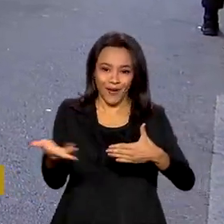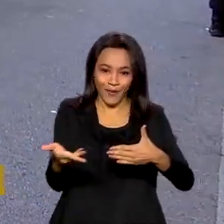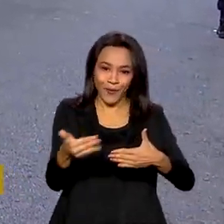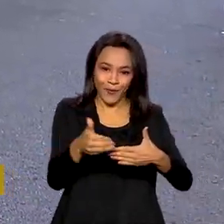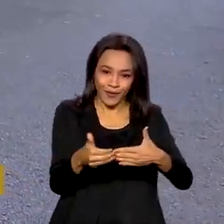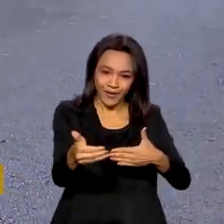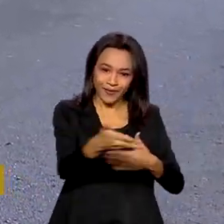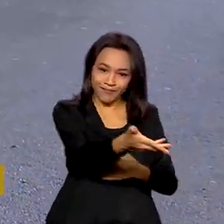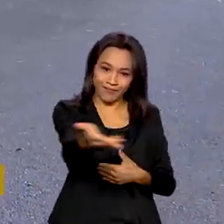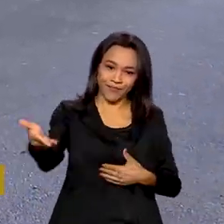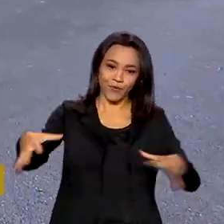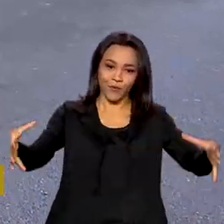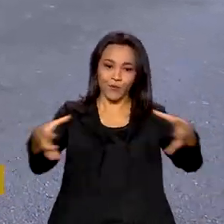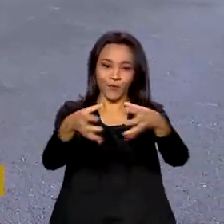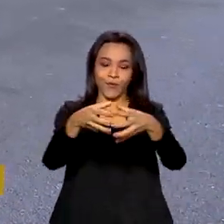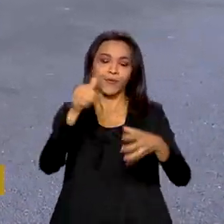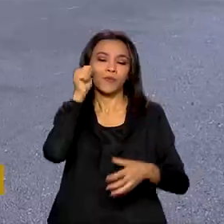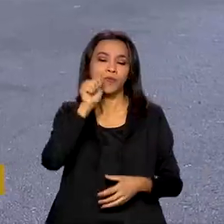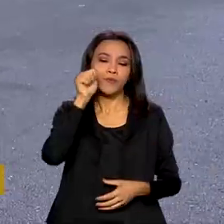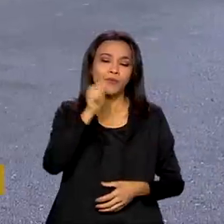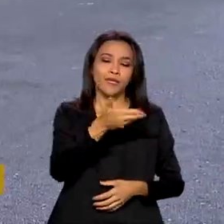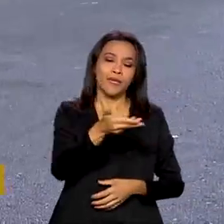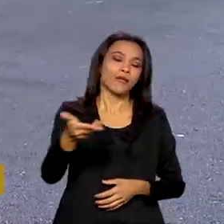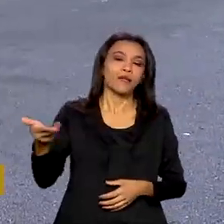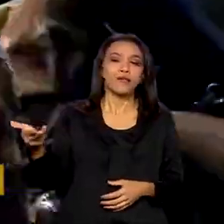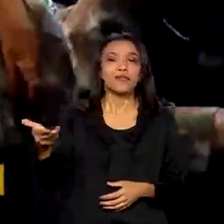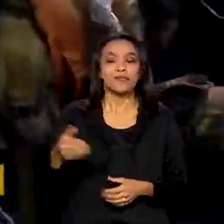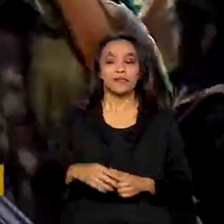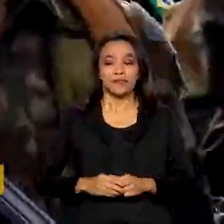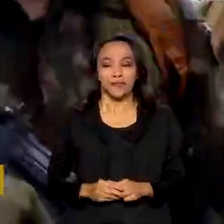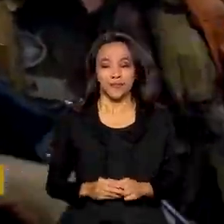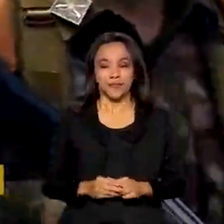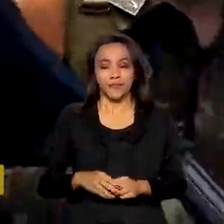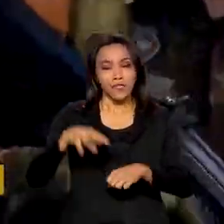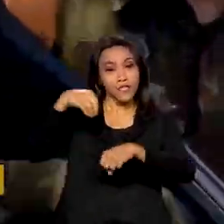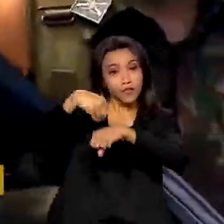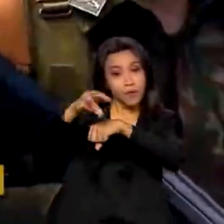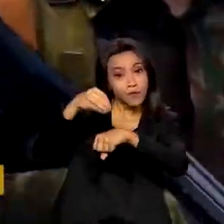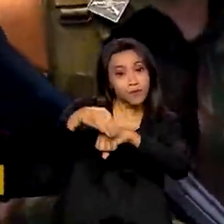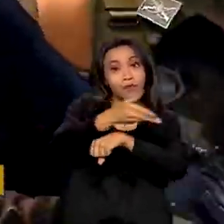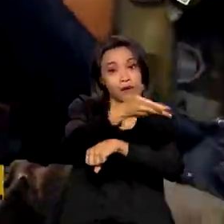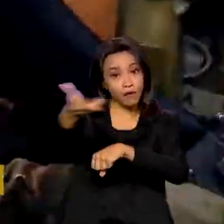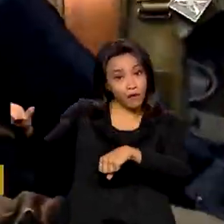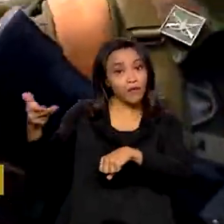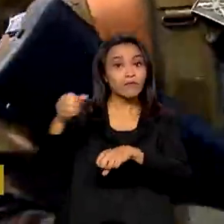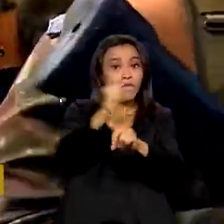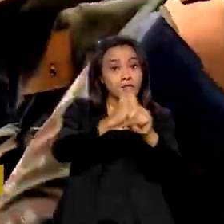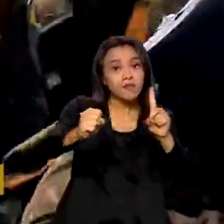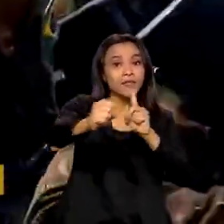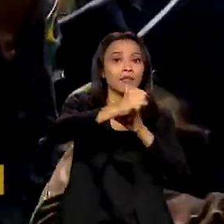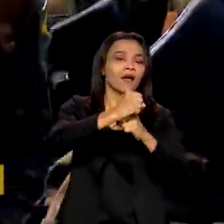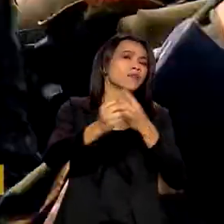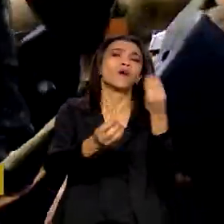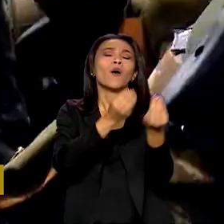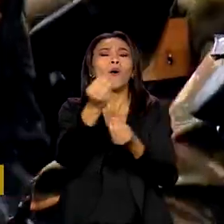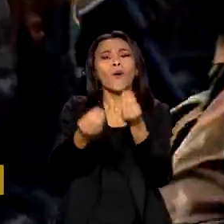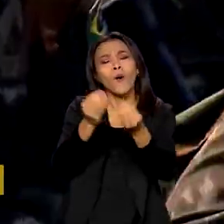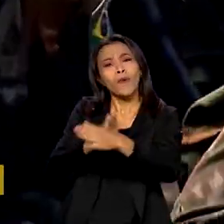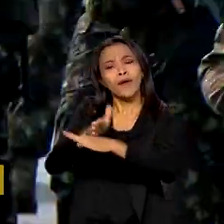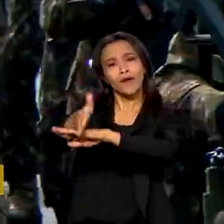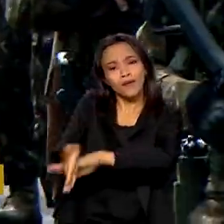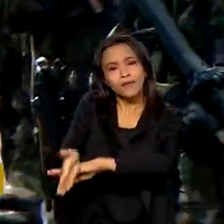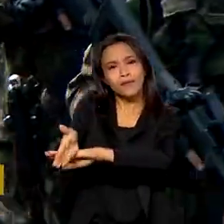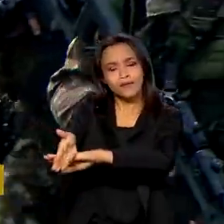nosso grupamento feminino, a título também aí de informação para a sociedade, a forma de ingresso, né, da mulher,